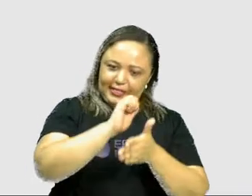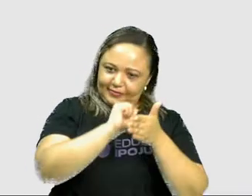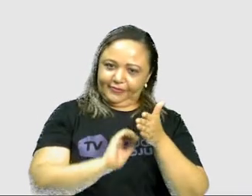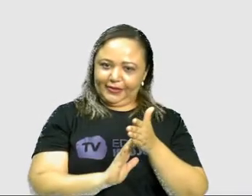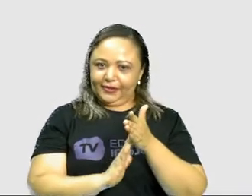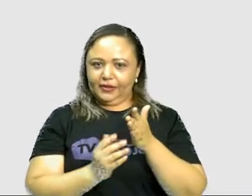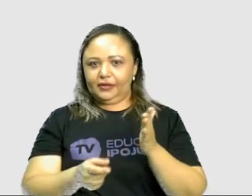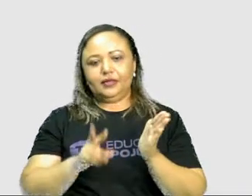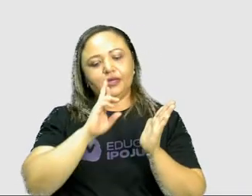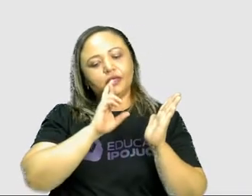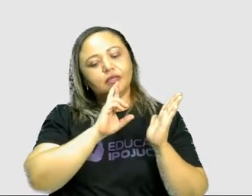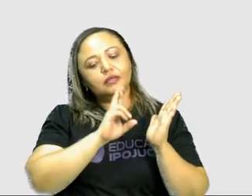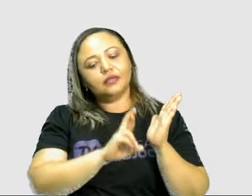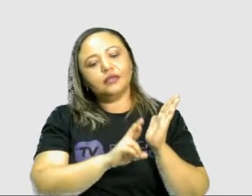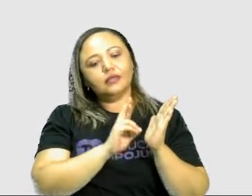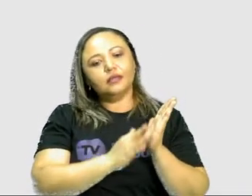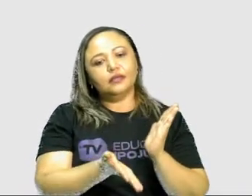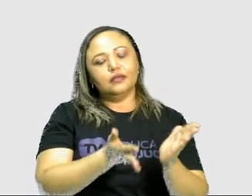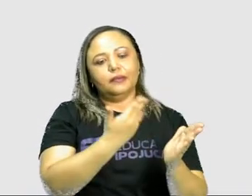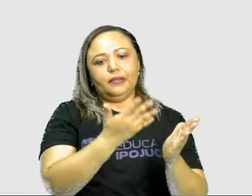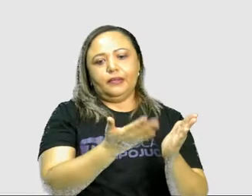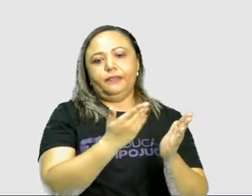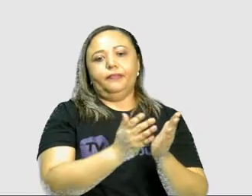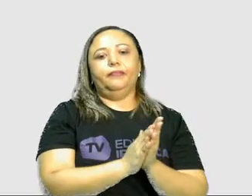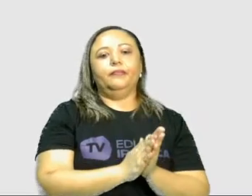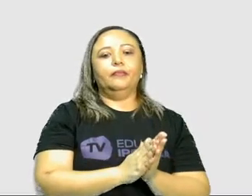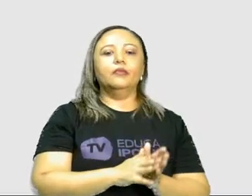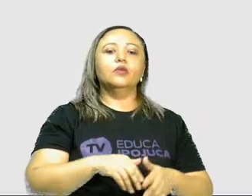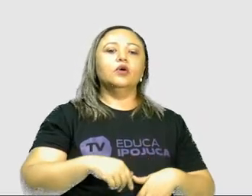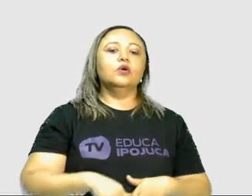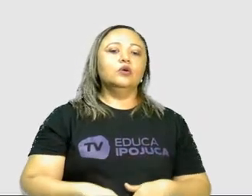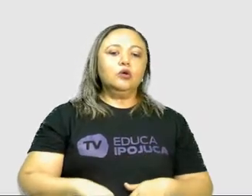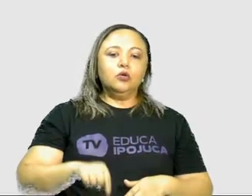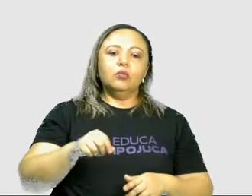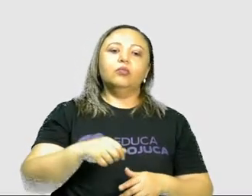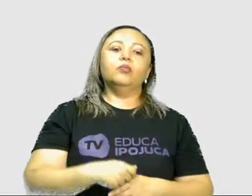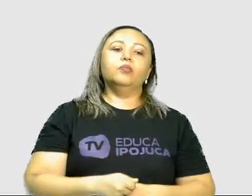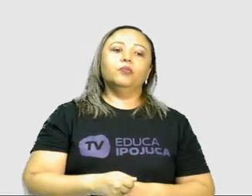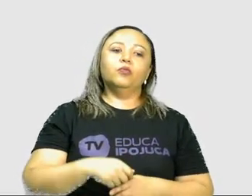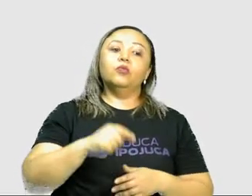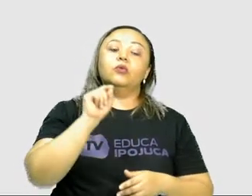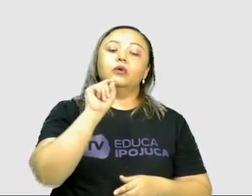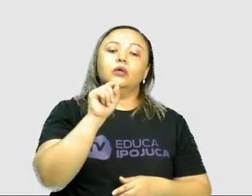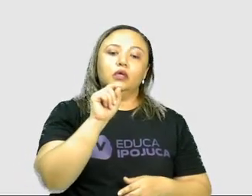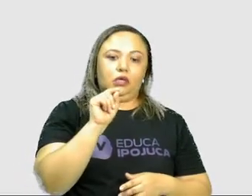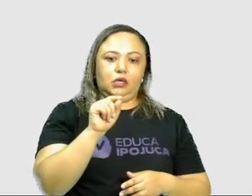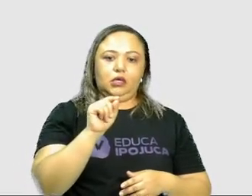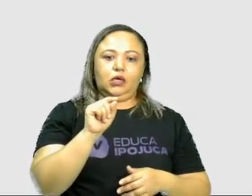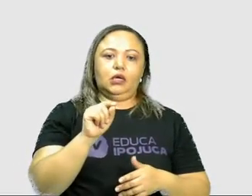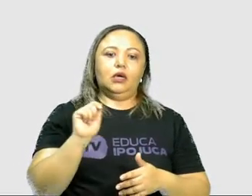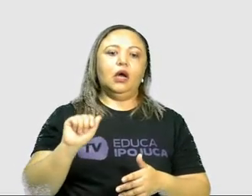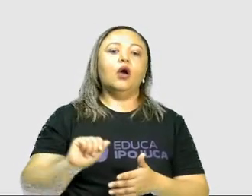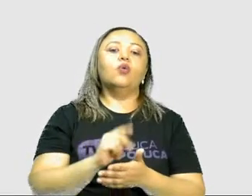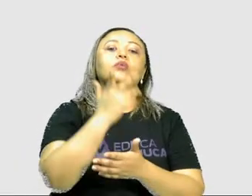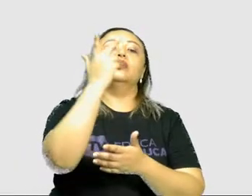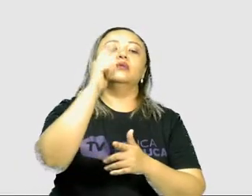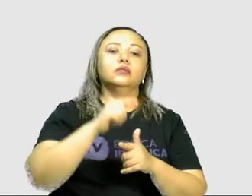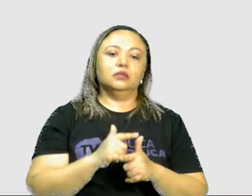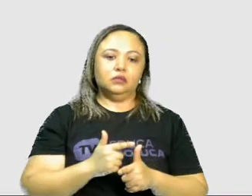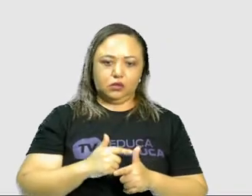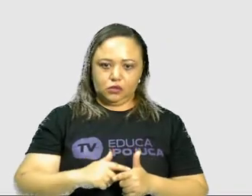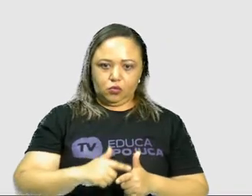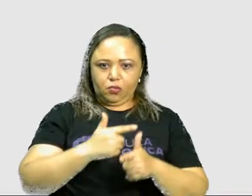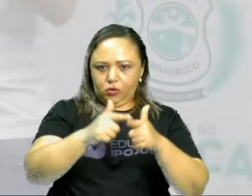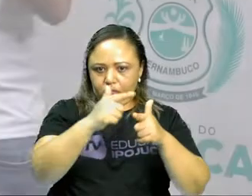Atividade. Respondo aí no caderno de vocês. Quais fatores contribuíram para a queda do antigo regime